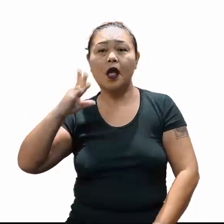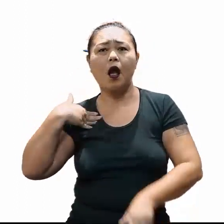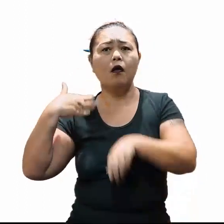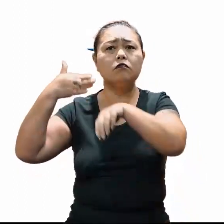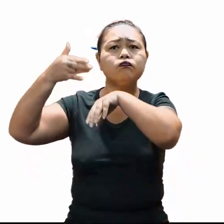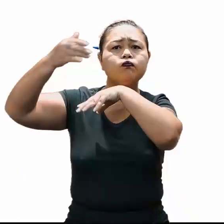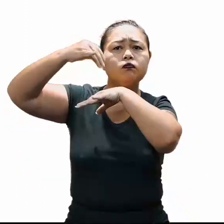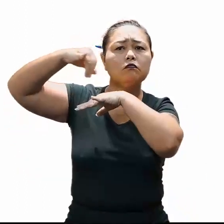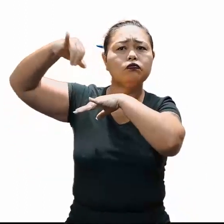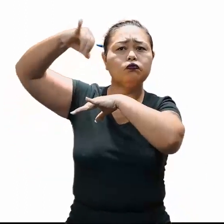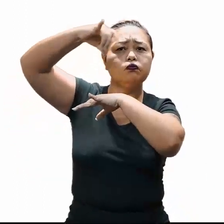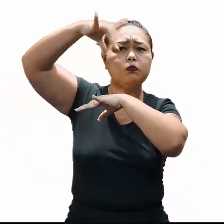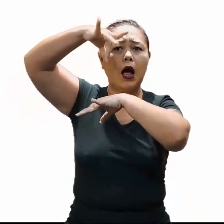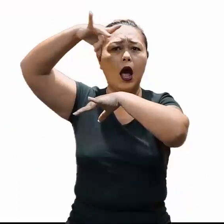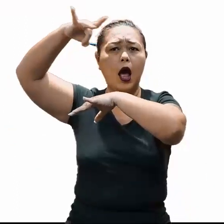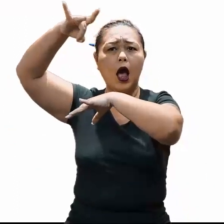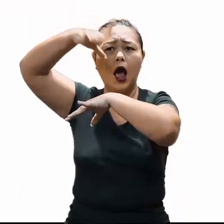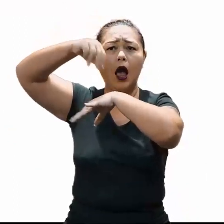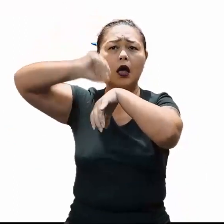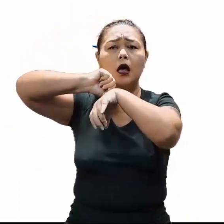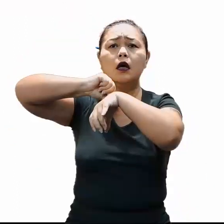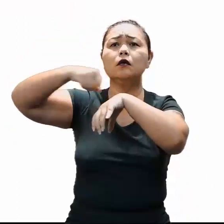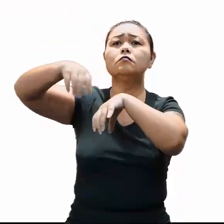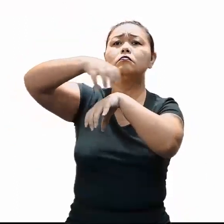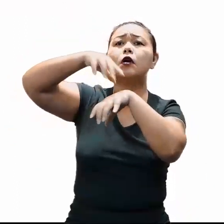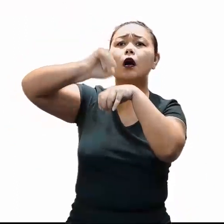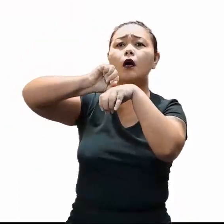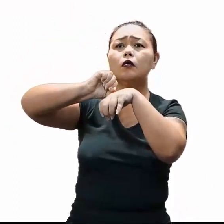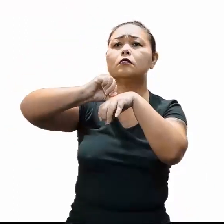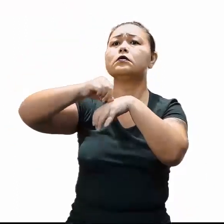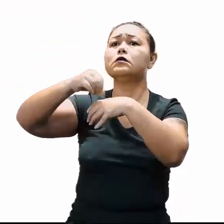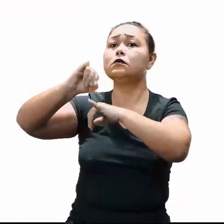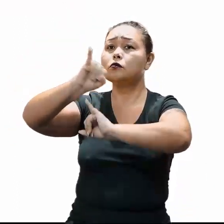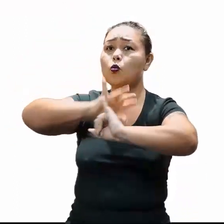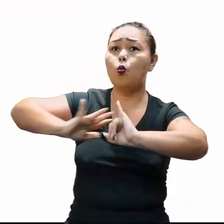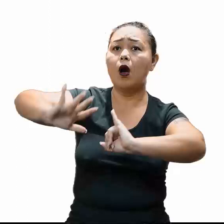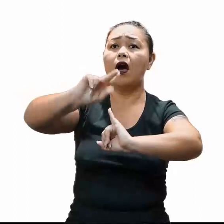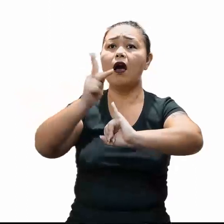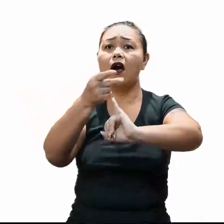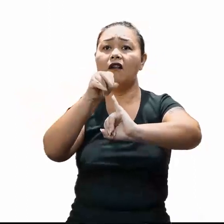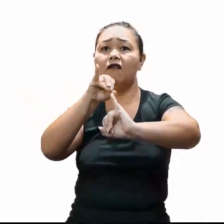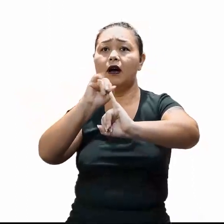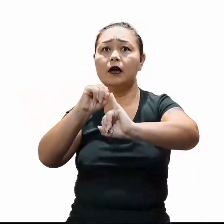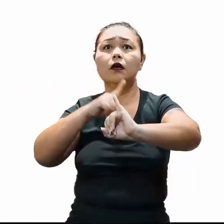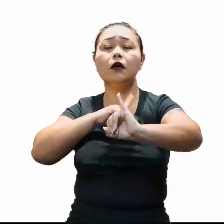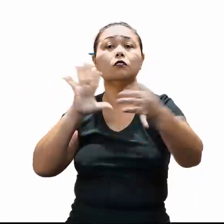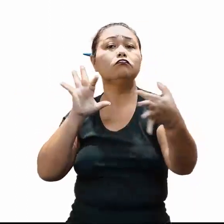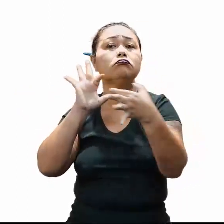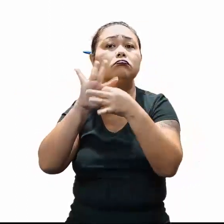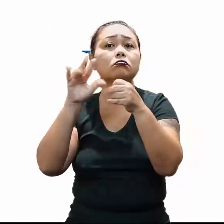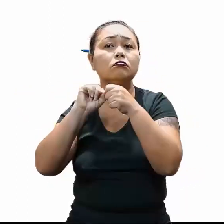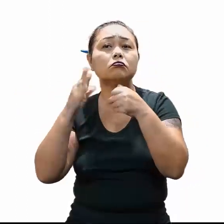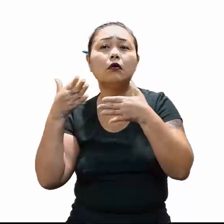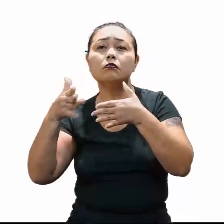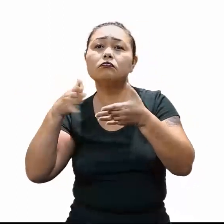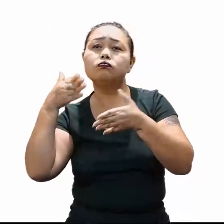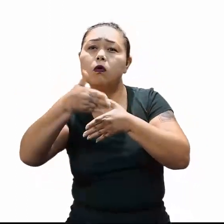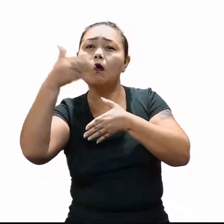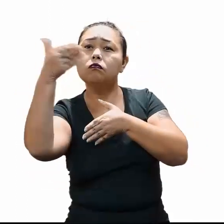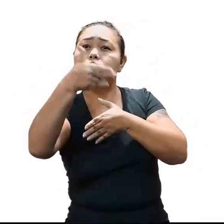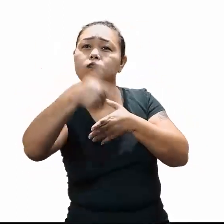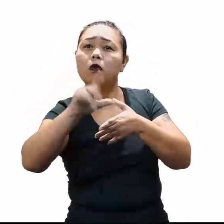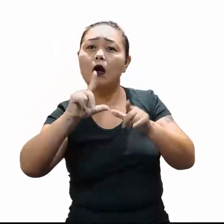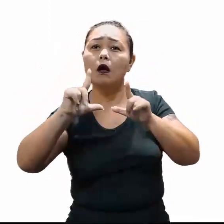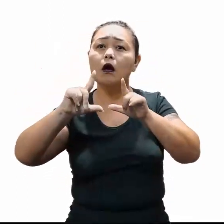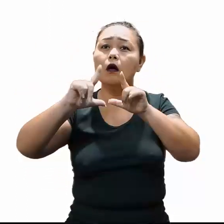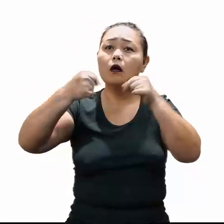ataque japonês à base naval norte-americana de Pearl Harbor, no Havaí, nesse contexto da invasão japonesa dos seringais da